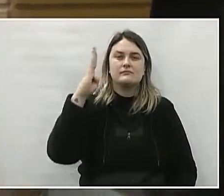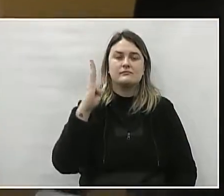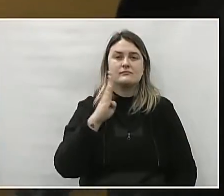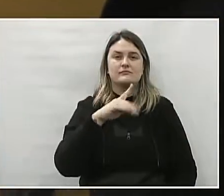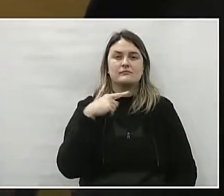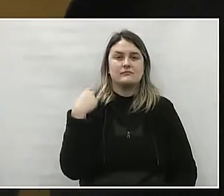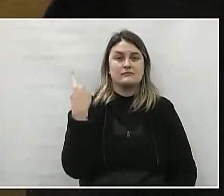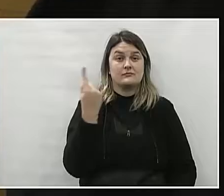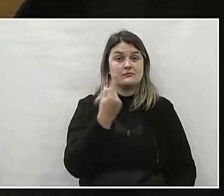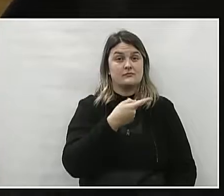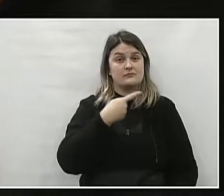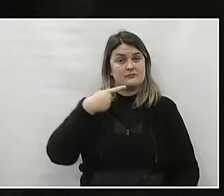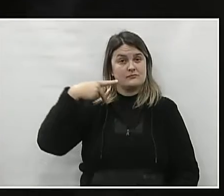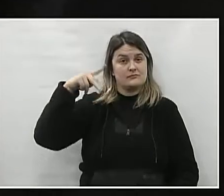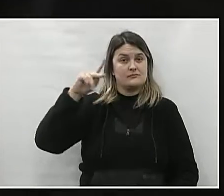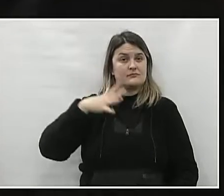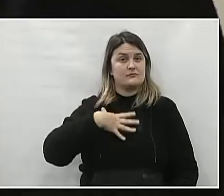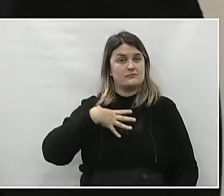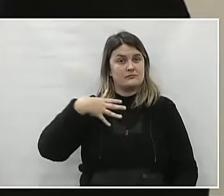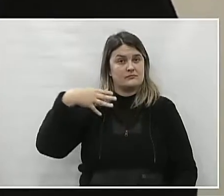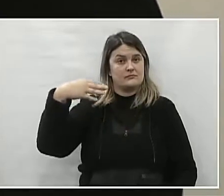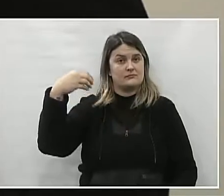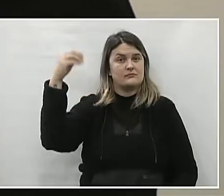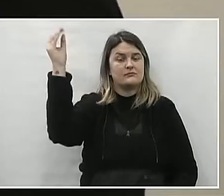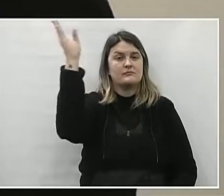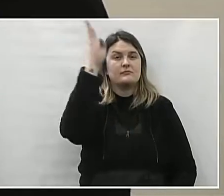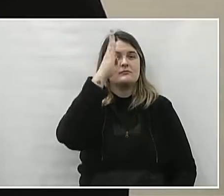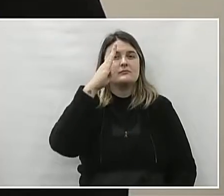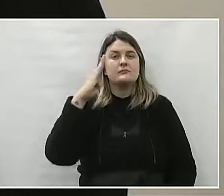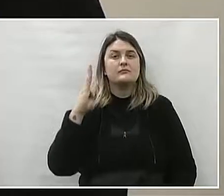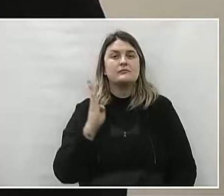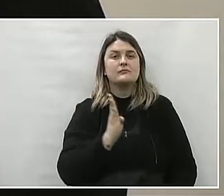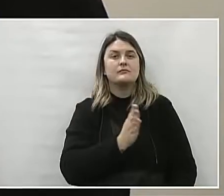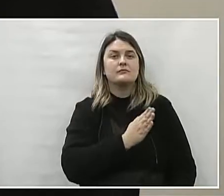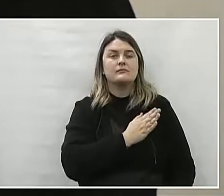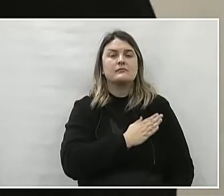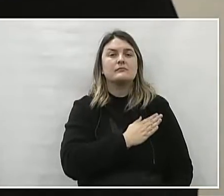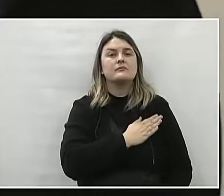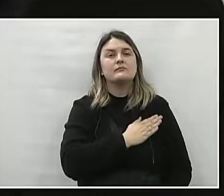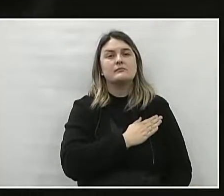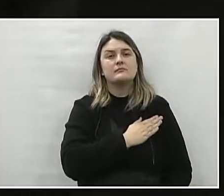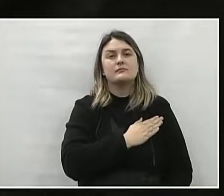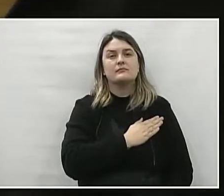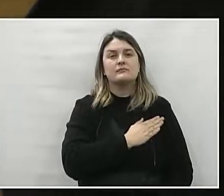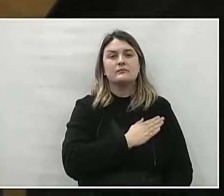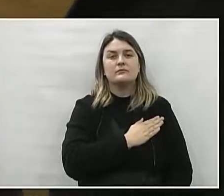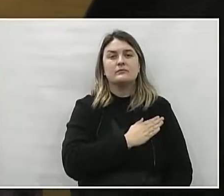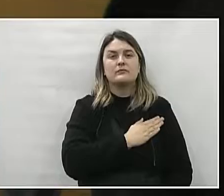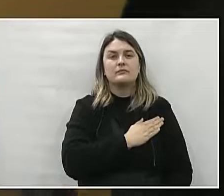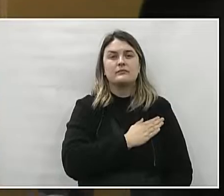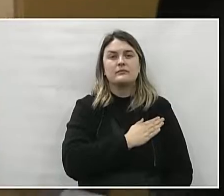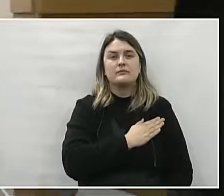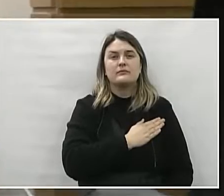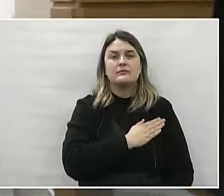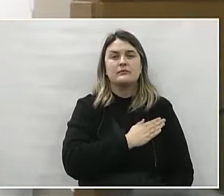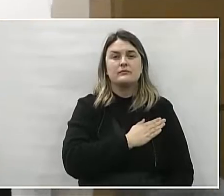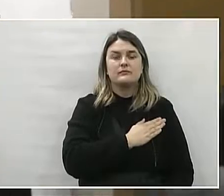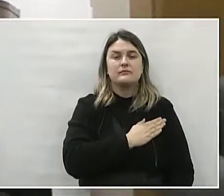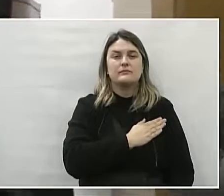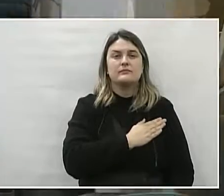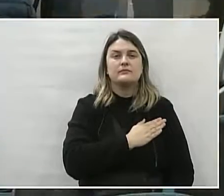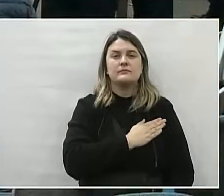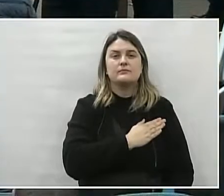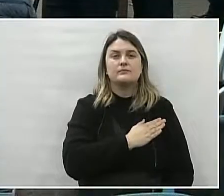outras mil, és do Brasil, ó pátria amada. Dos filhos deste sol, és mãe gentil, pátria amada,